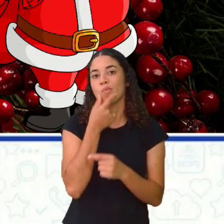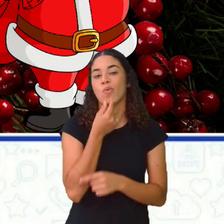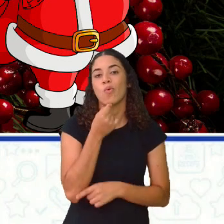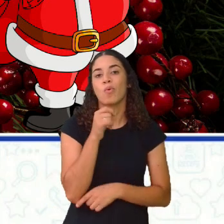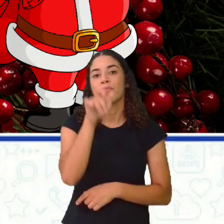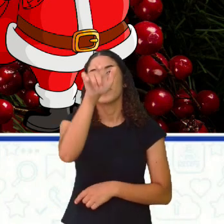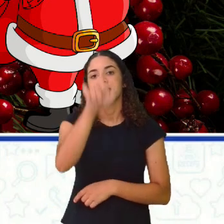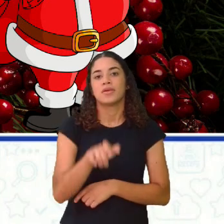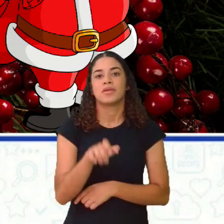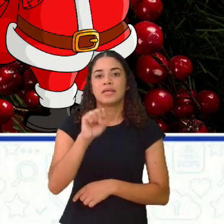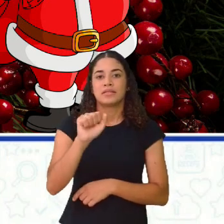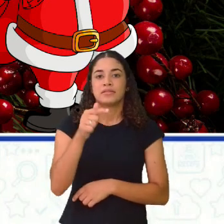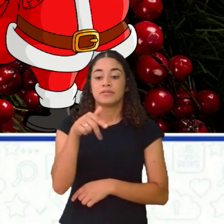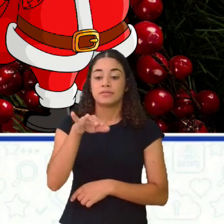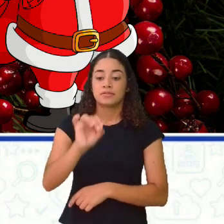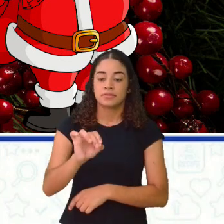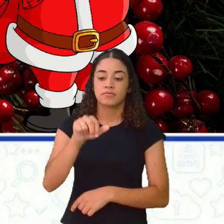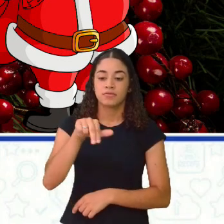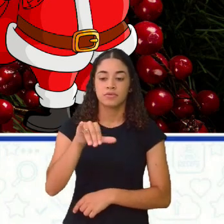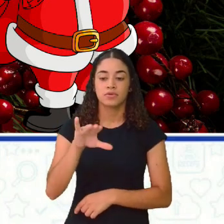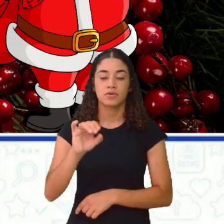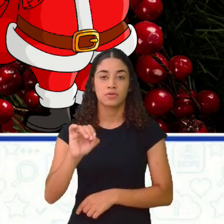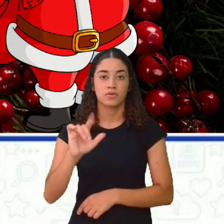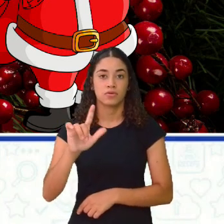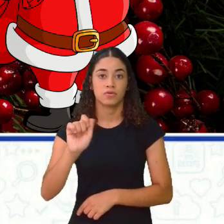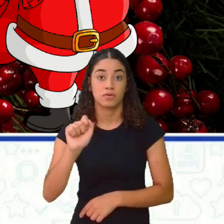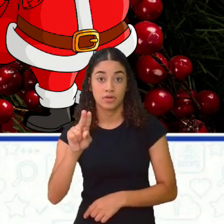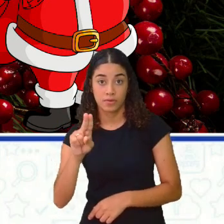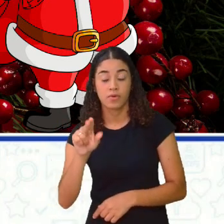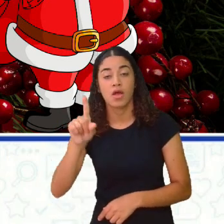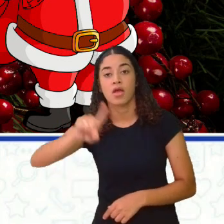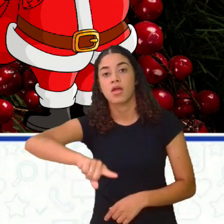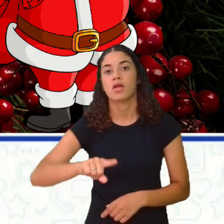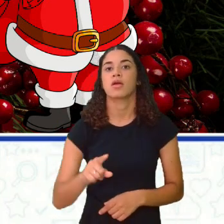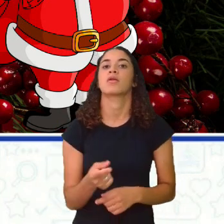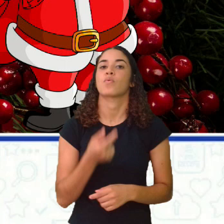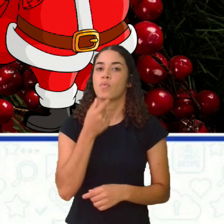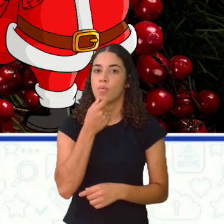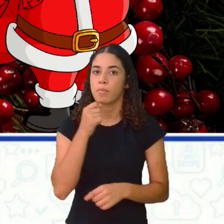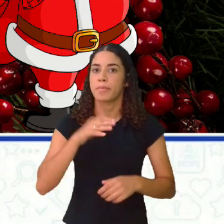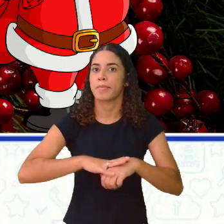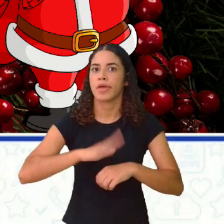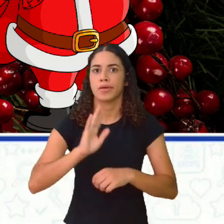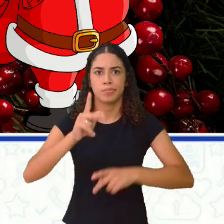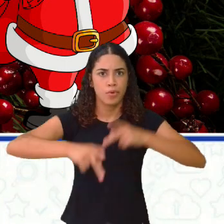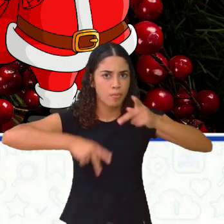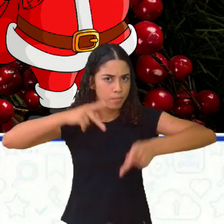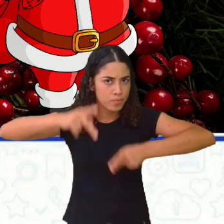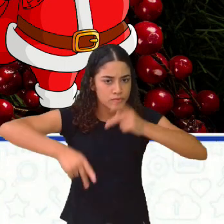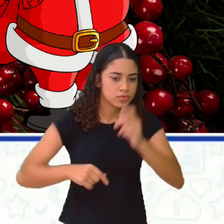do São Nicolau. O São Nicolau é um dos santos mais populares, né,